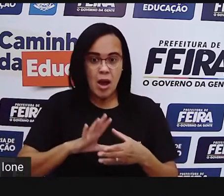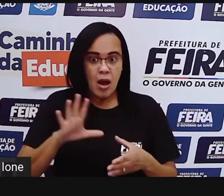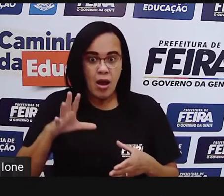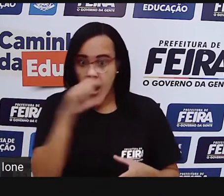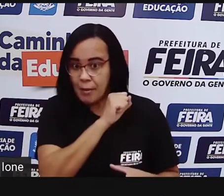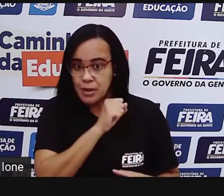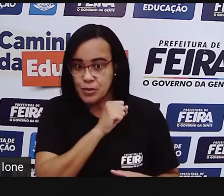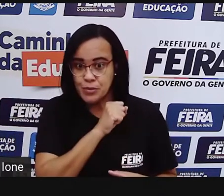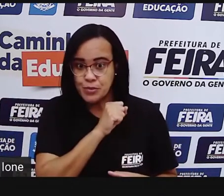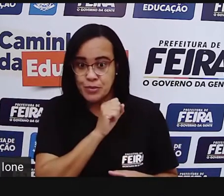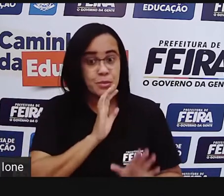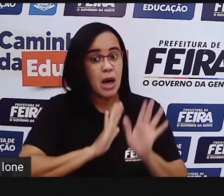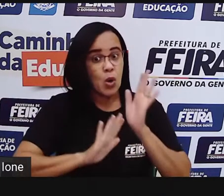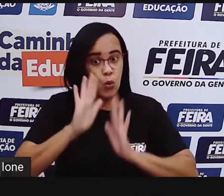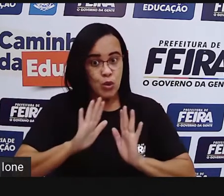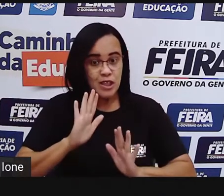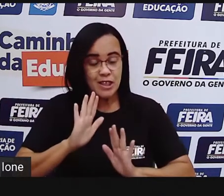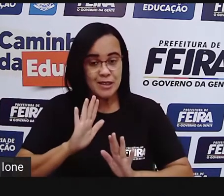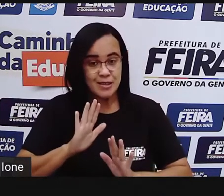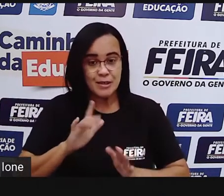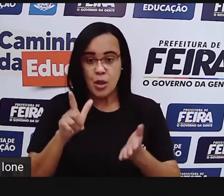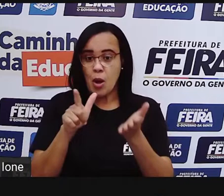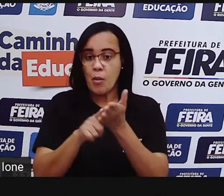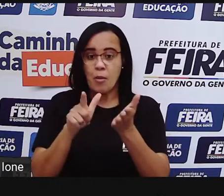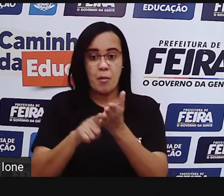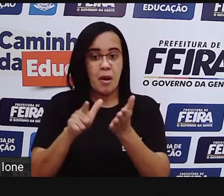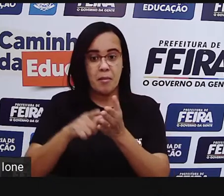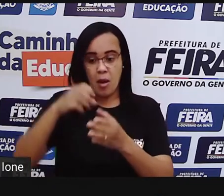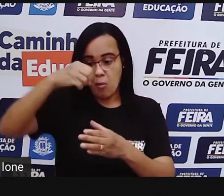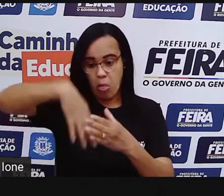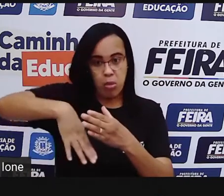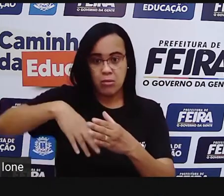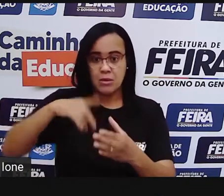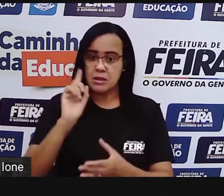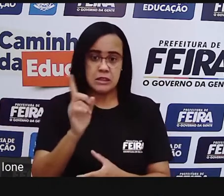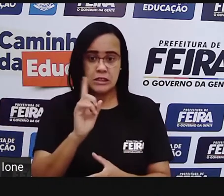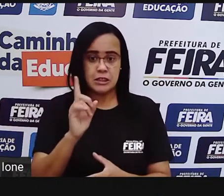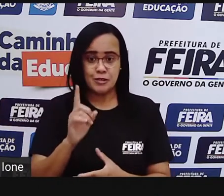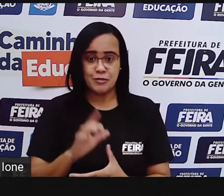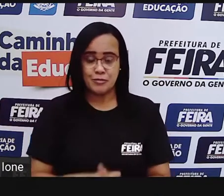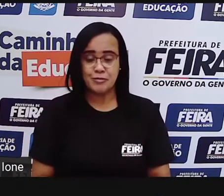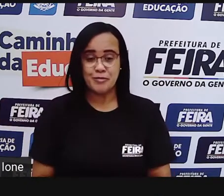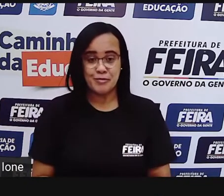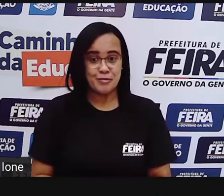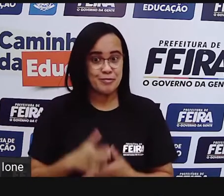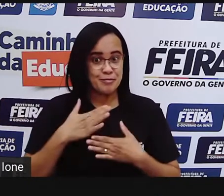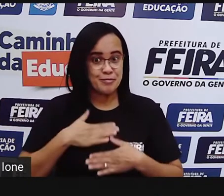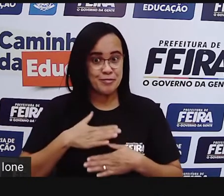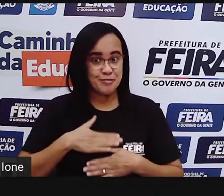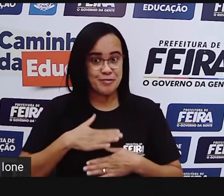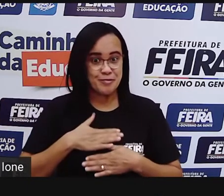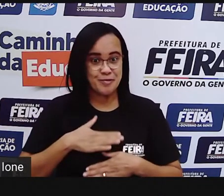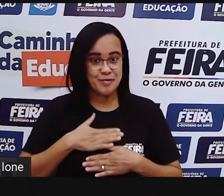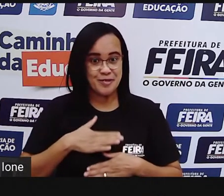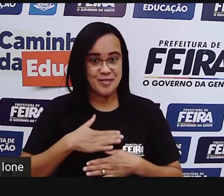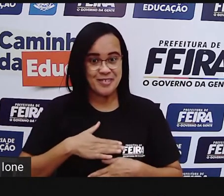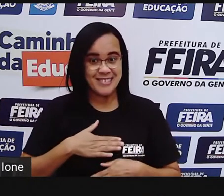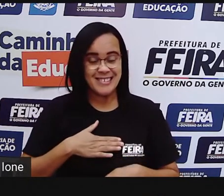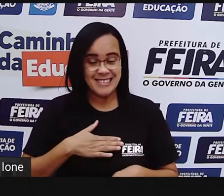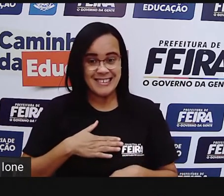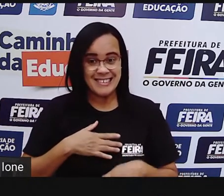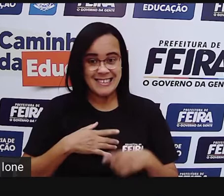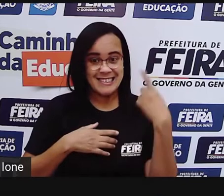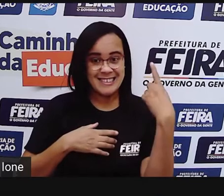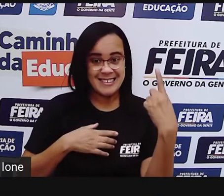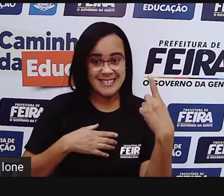tá, meninada? Quebrar o papel, não escorregar e cair dentro da água. Então vamos lá. Eu conto daqui, vocês contam